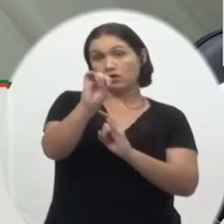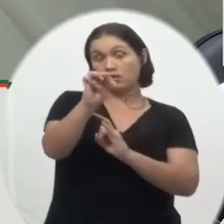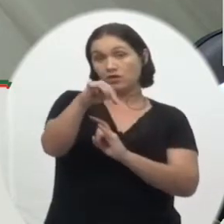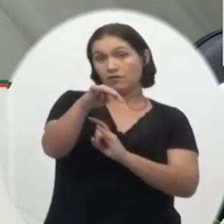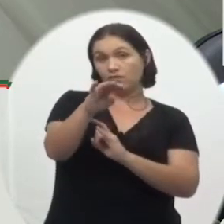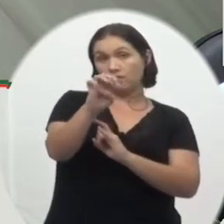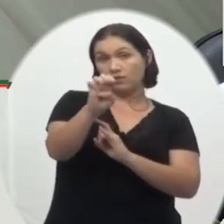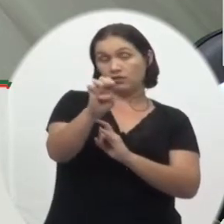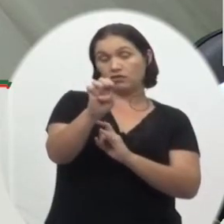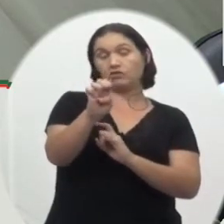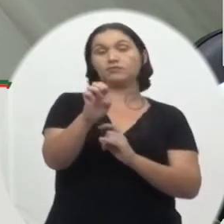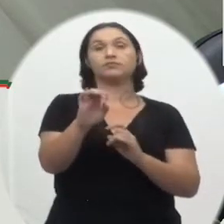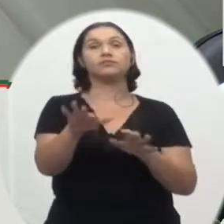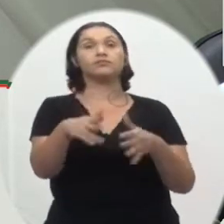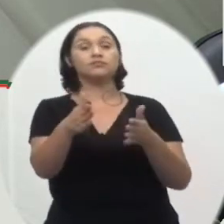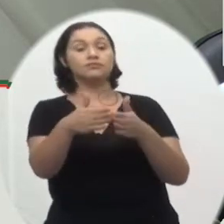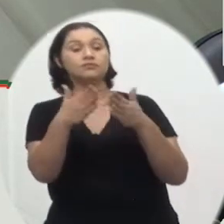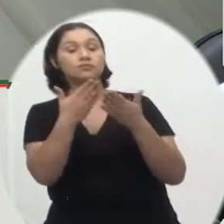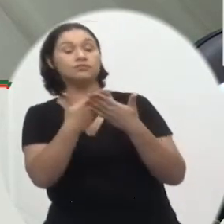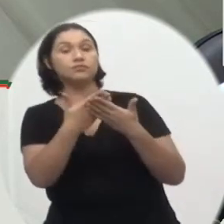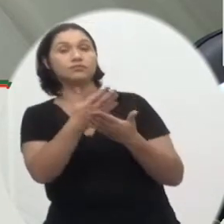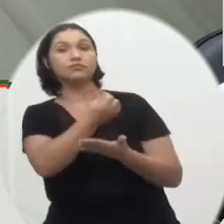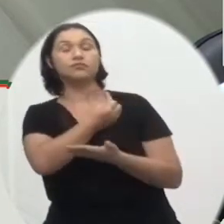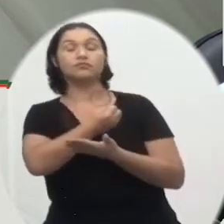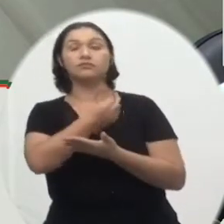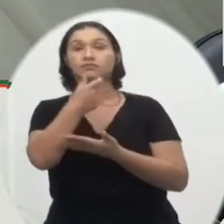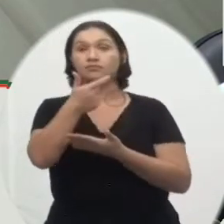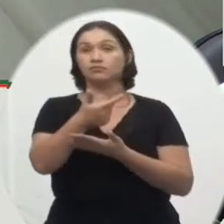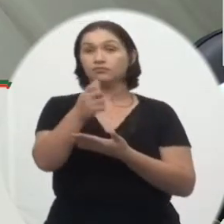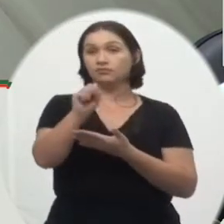bairro Comerciário. Requerimento número